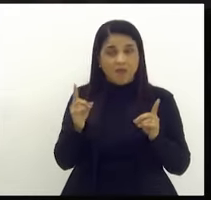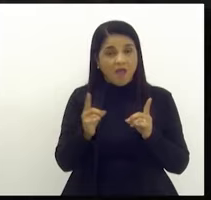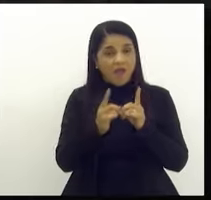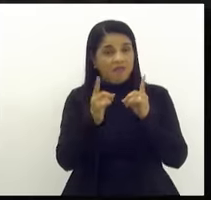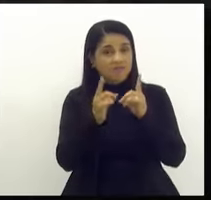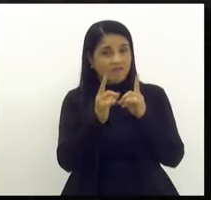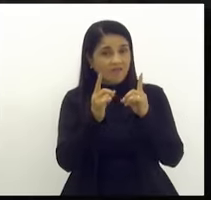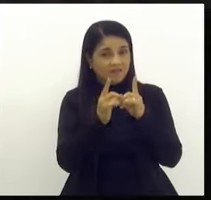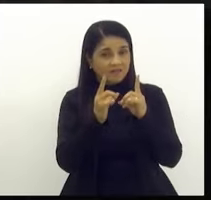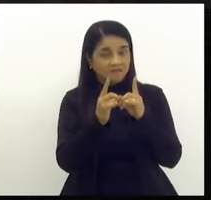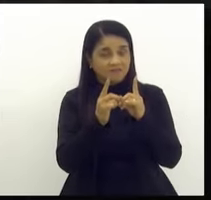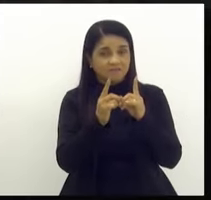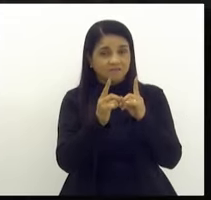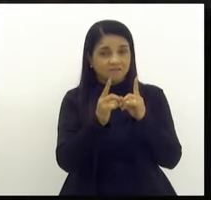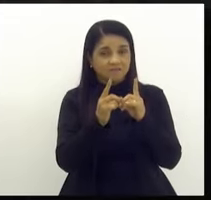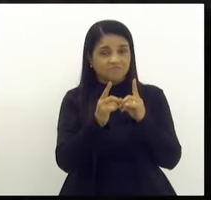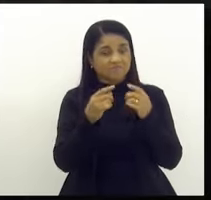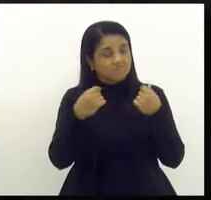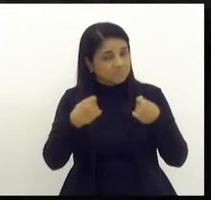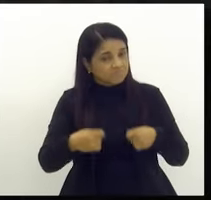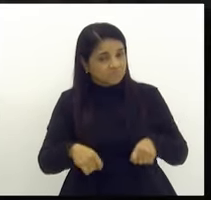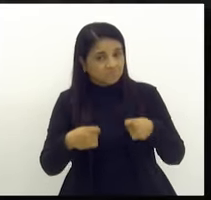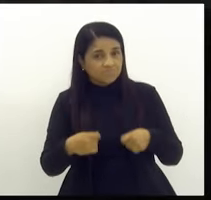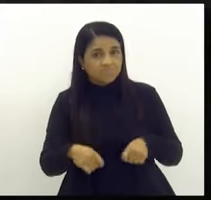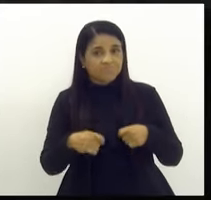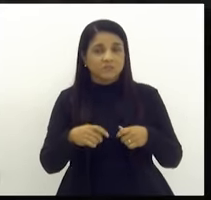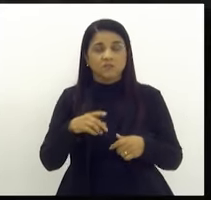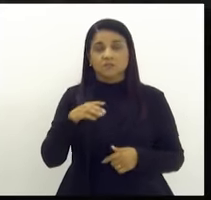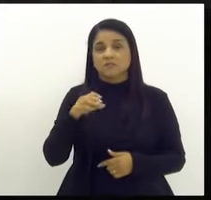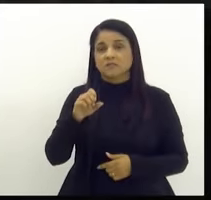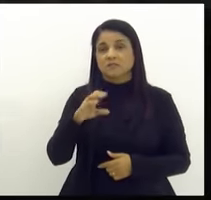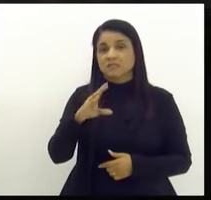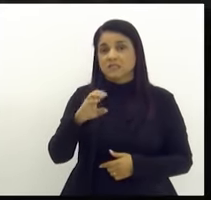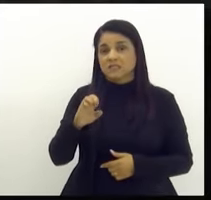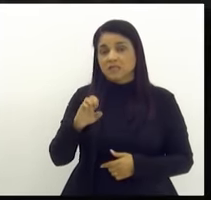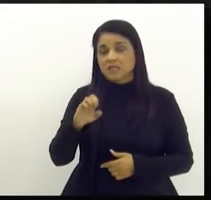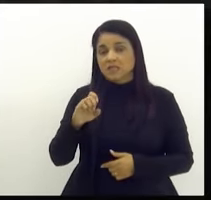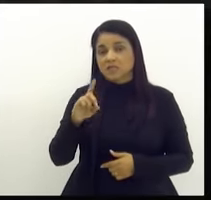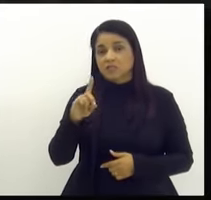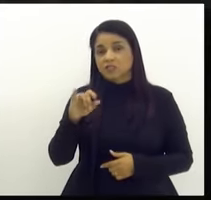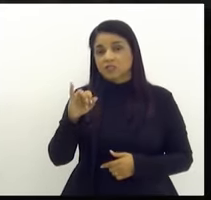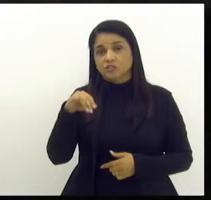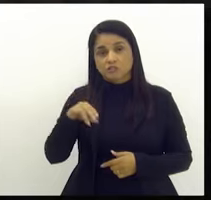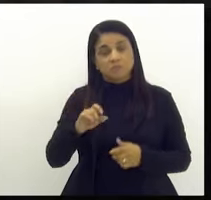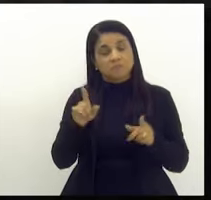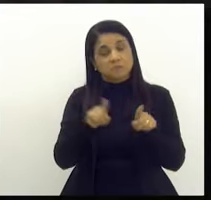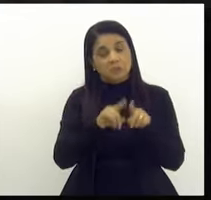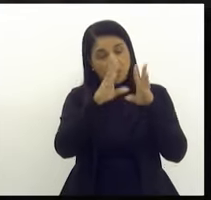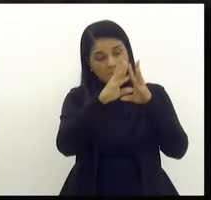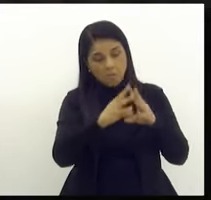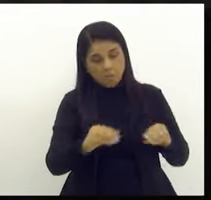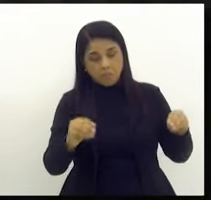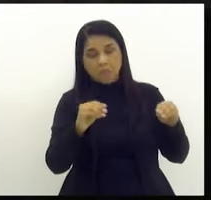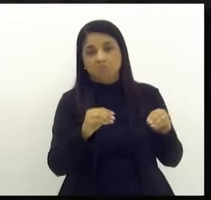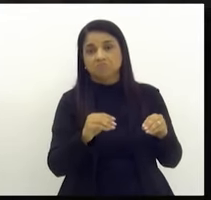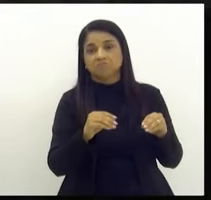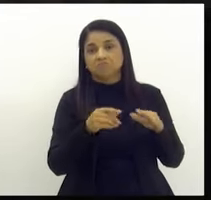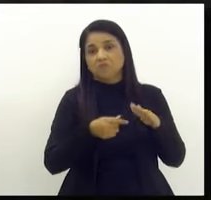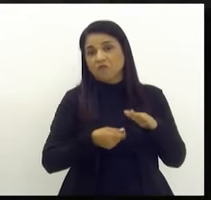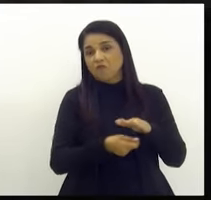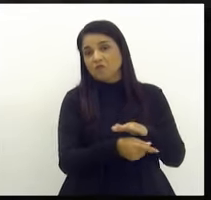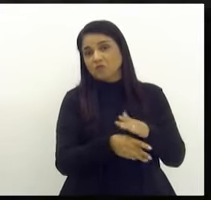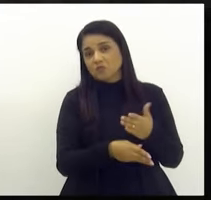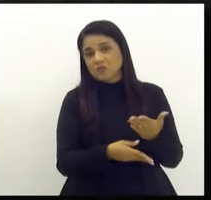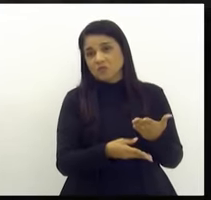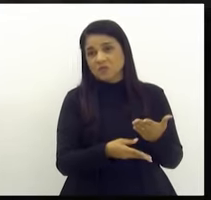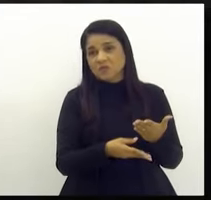atendi né as necessidades do cedim também vai ser destruído também vai ser destruí ou